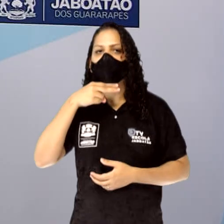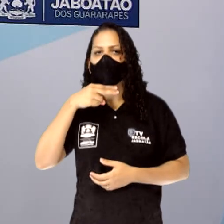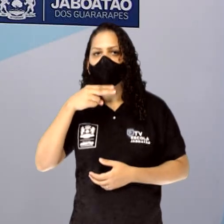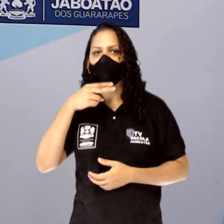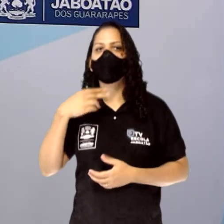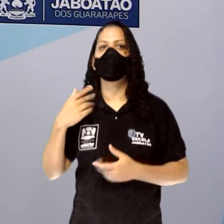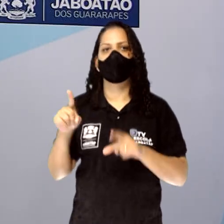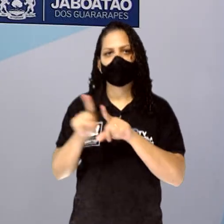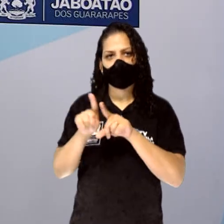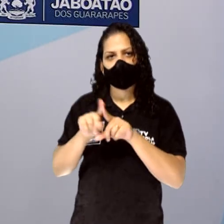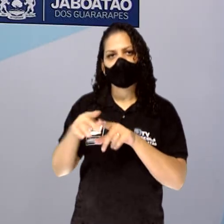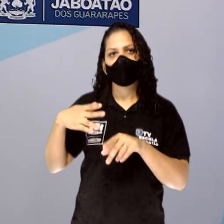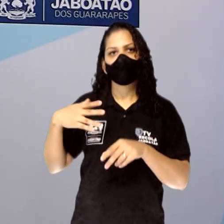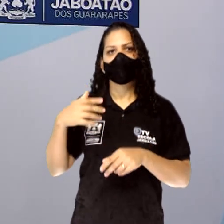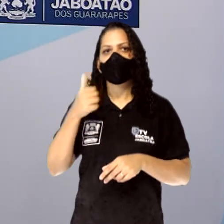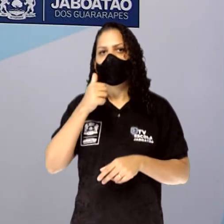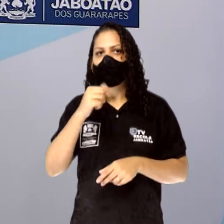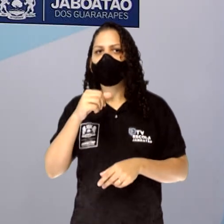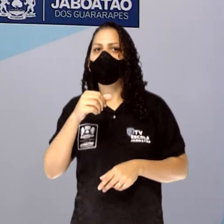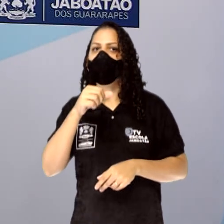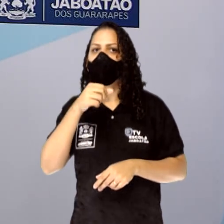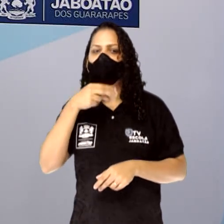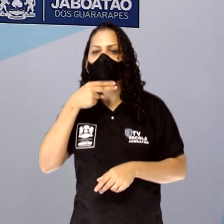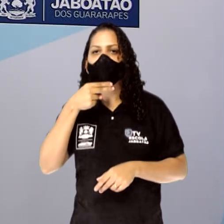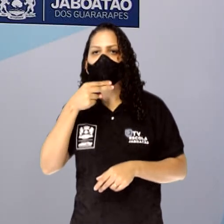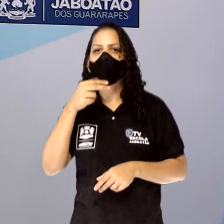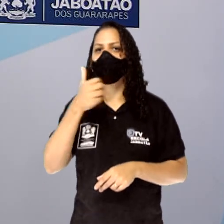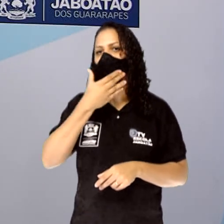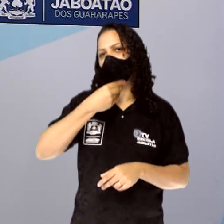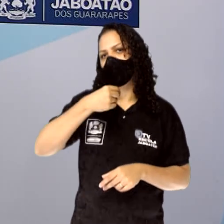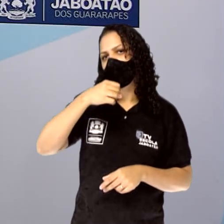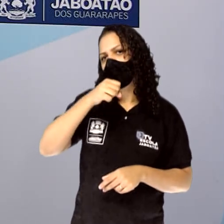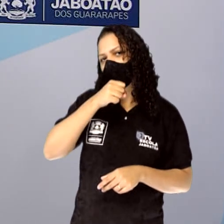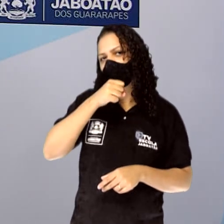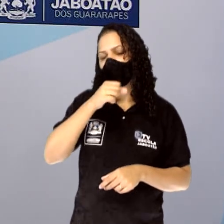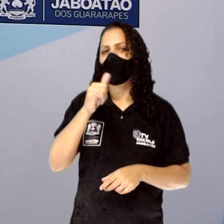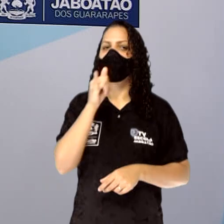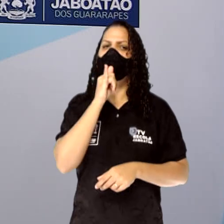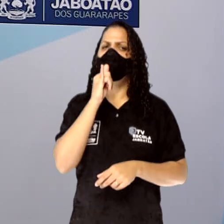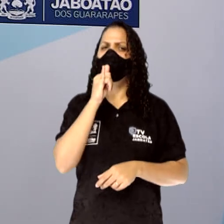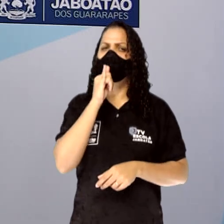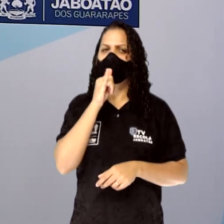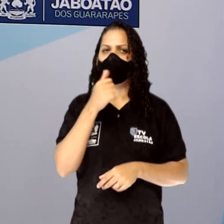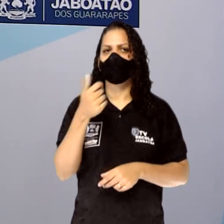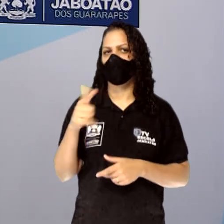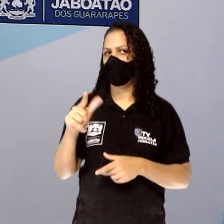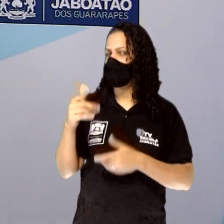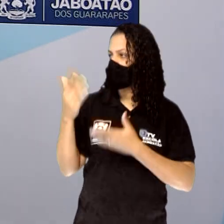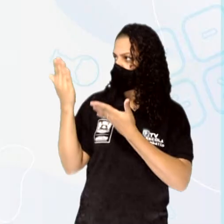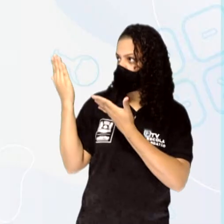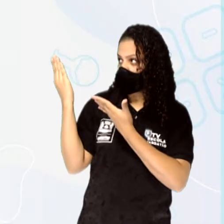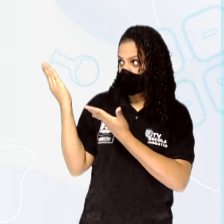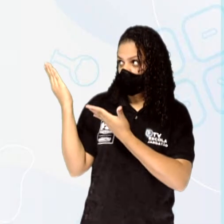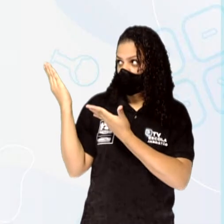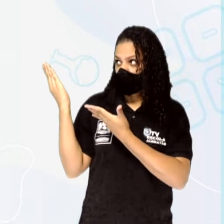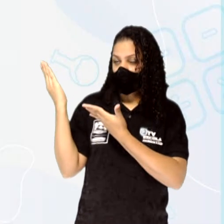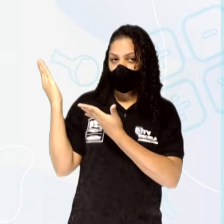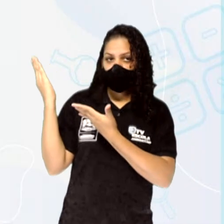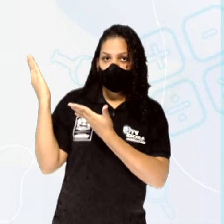grandkids. Example, ou seja, exemplos. Como é que a gente pode aplicar isso? They are